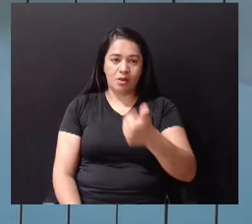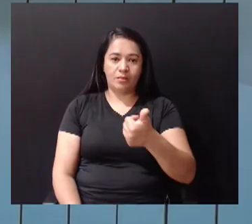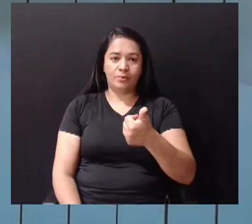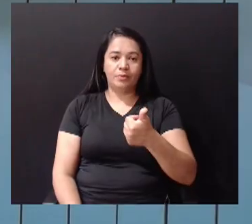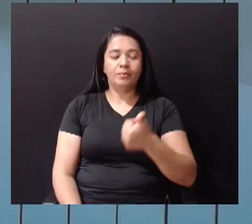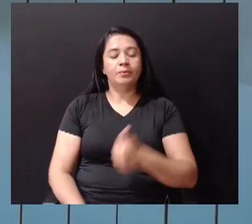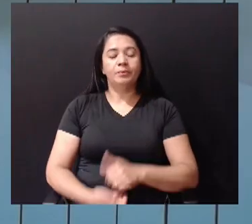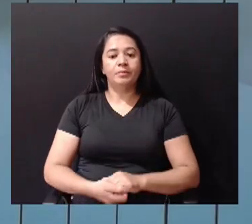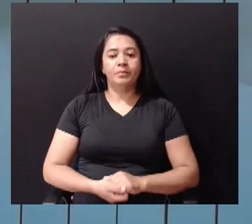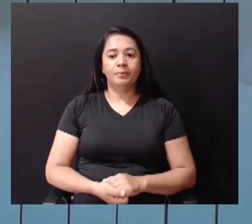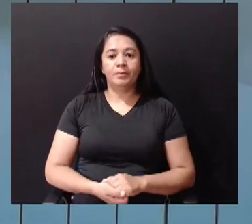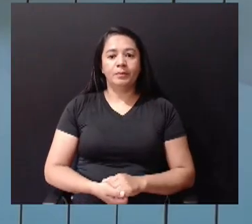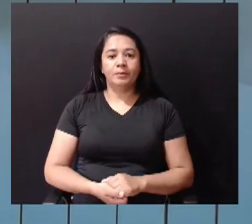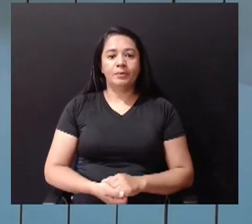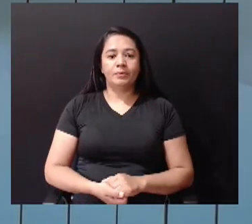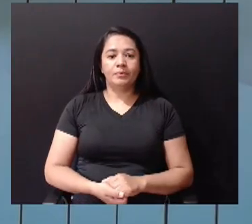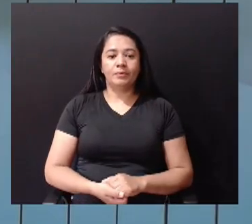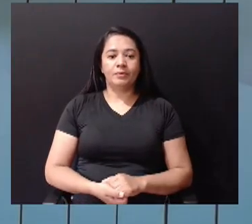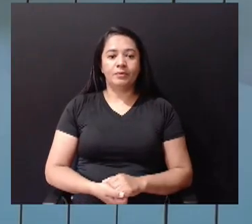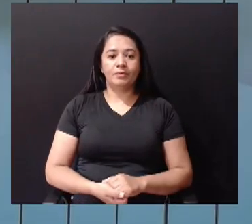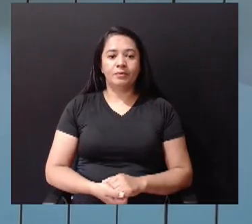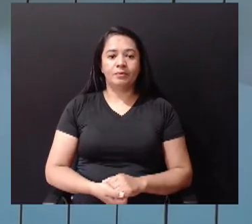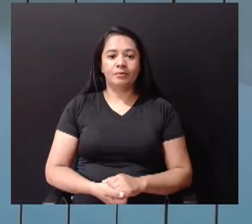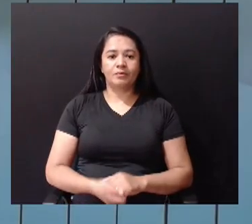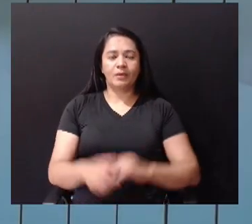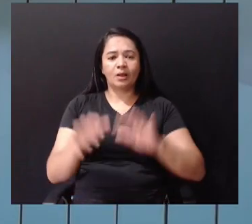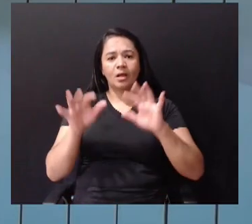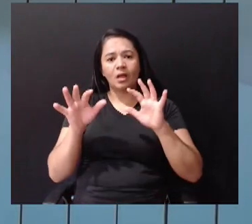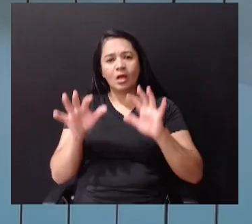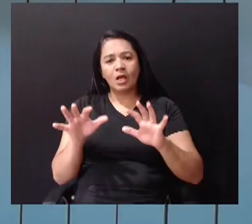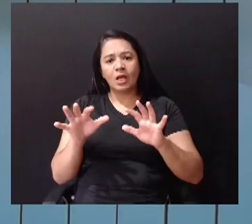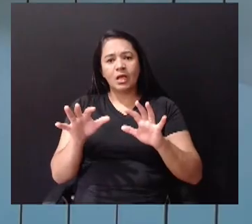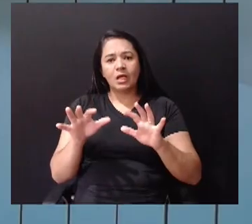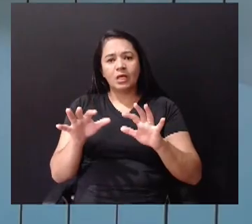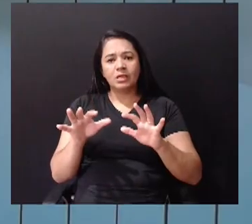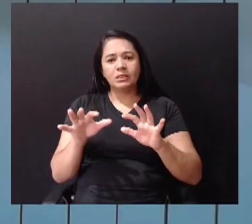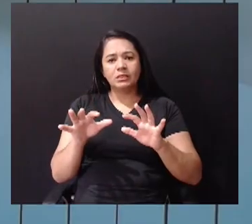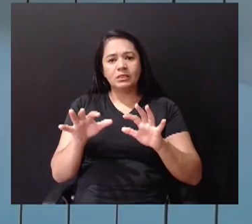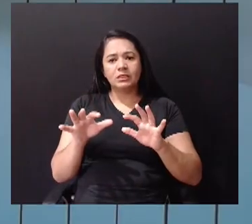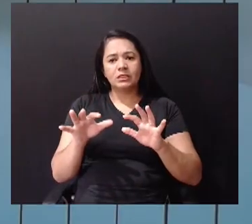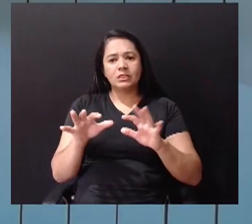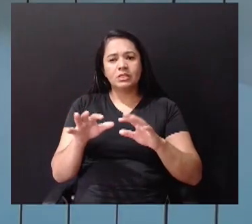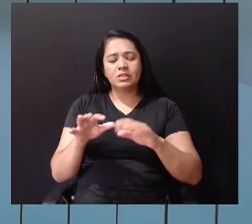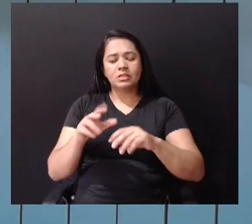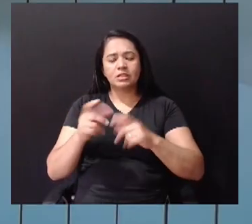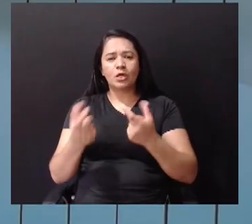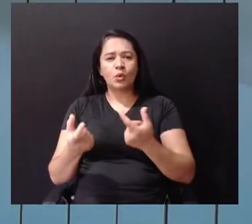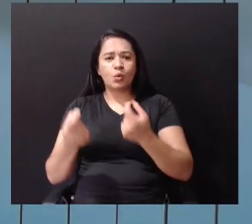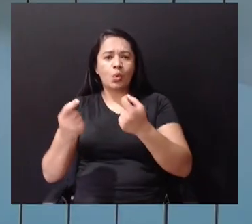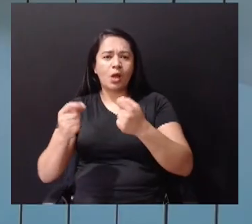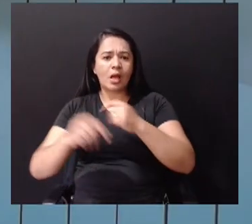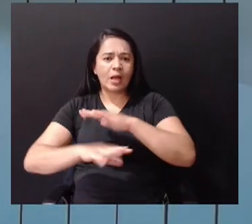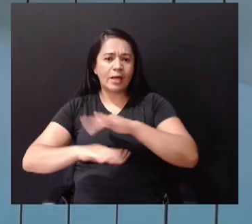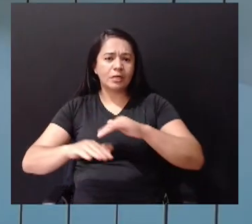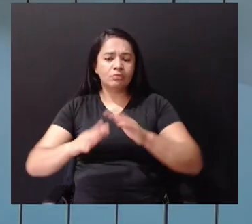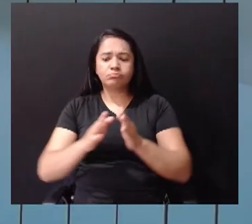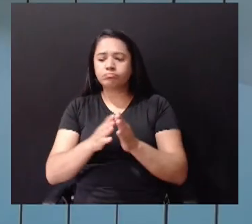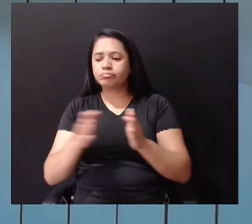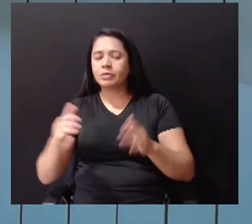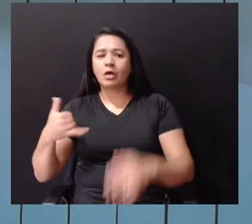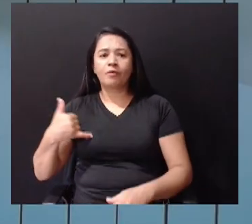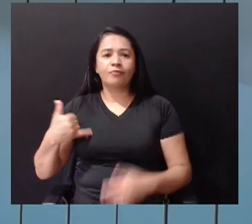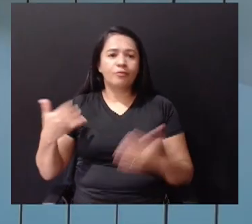Então, doutor, esse tumor, o meduloblastoma, ele acomete crianças em que faixa etária, né?